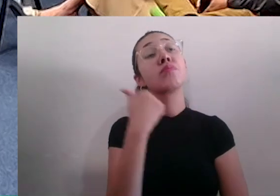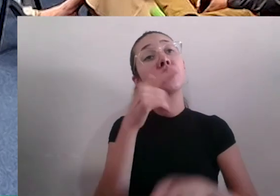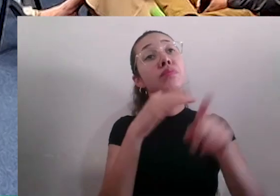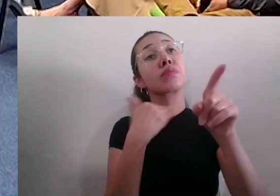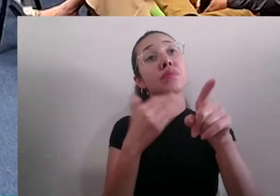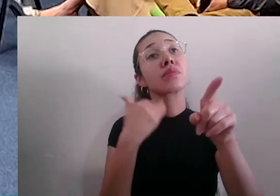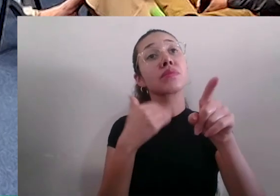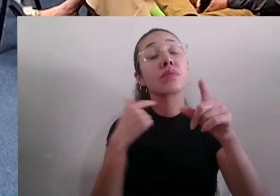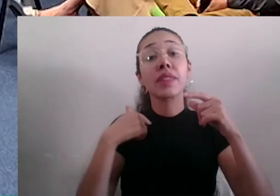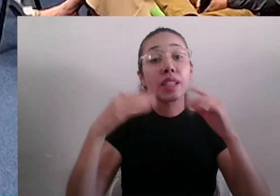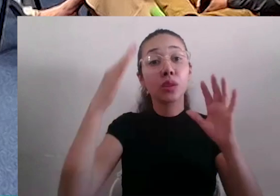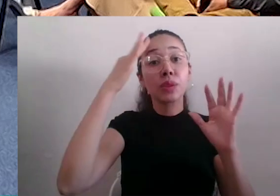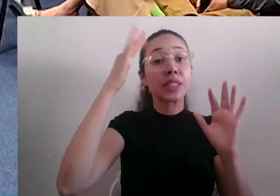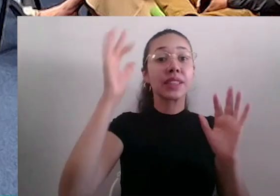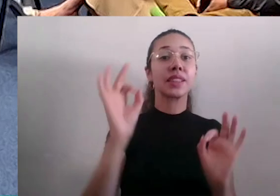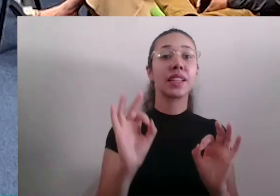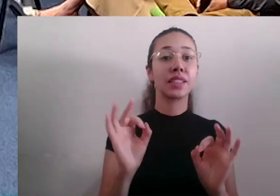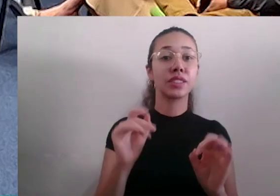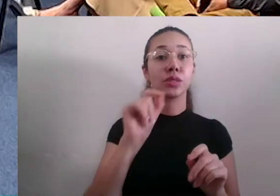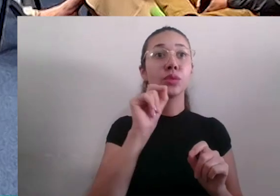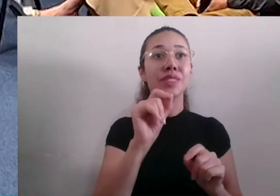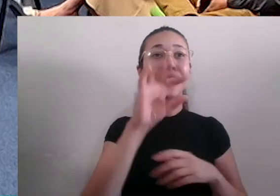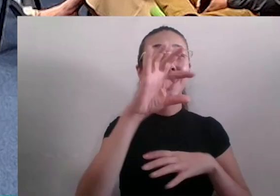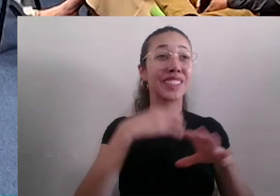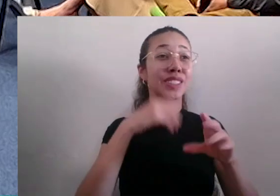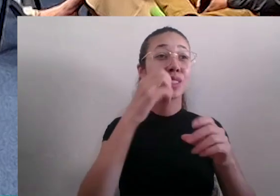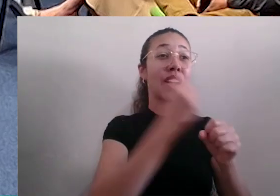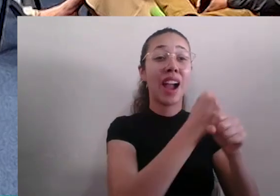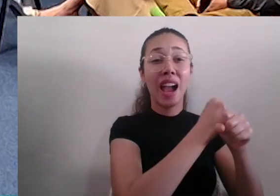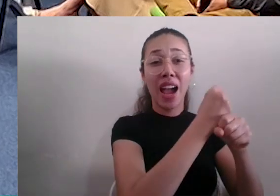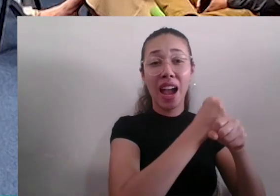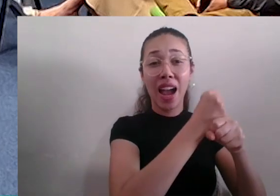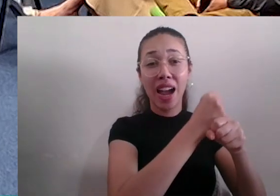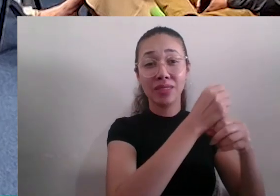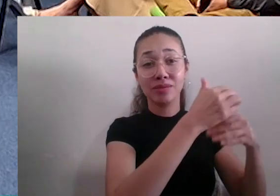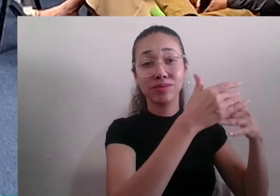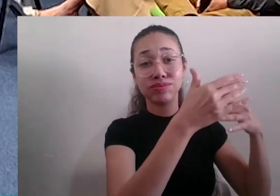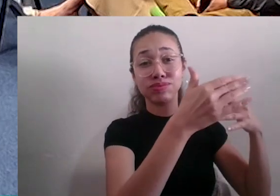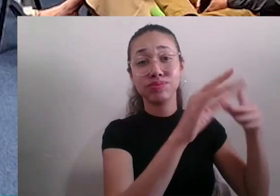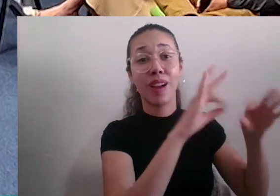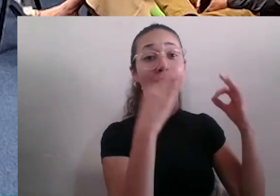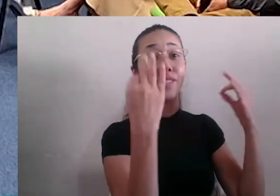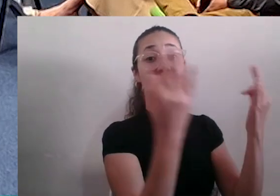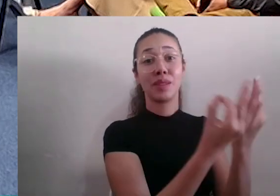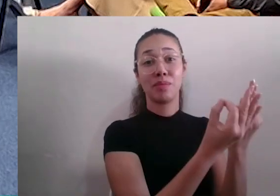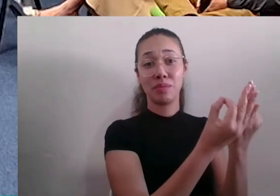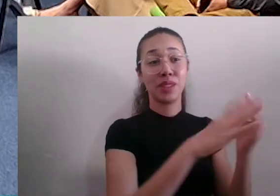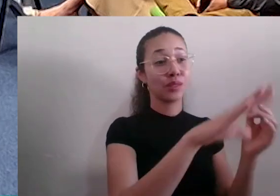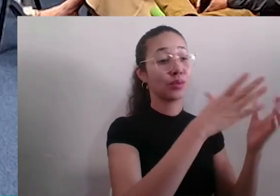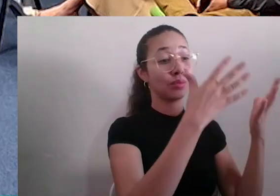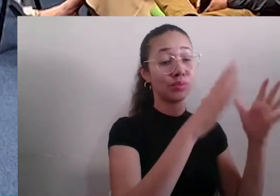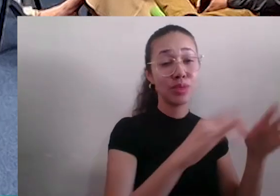não entende o efeito de décadas que isso tem para todo mundo no entorno a família os amigos é é um trauma